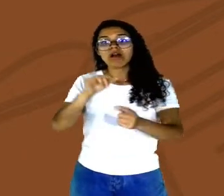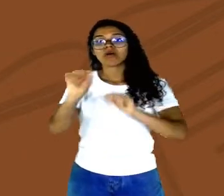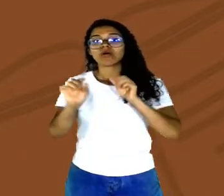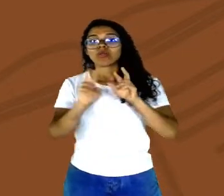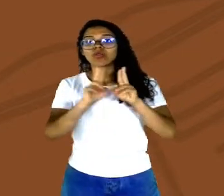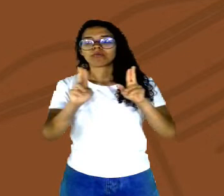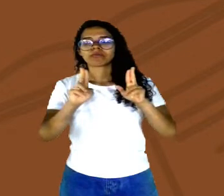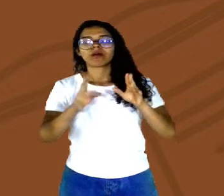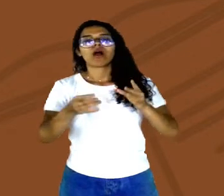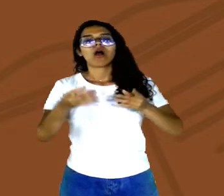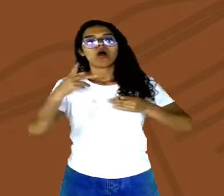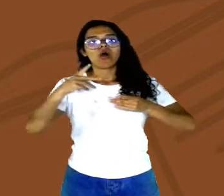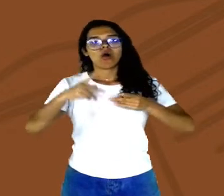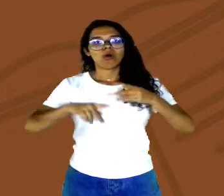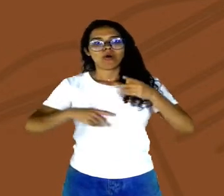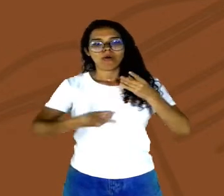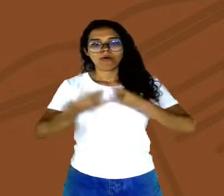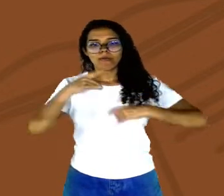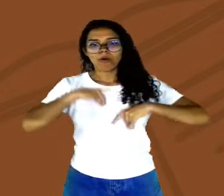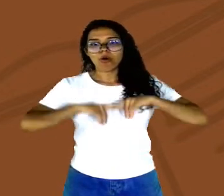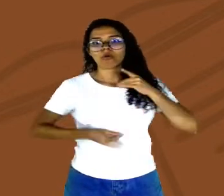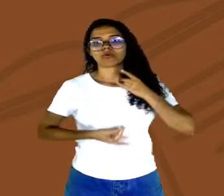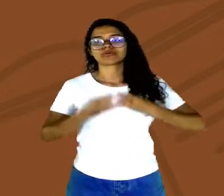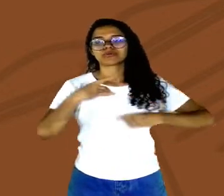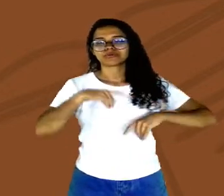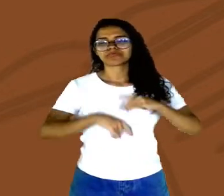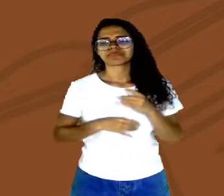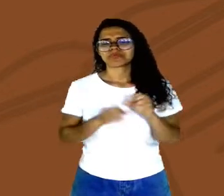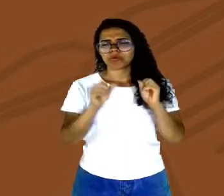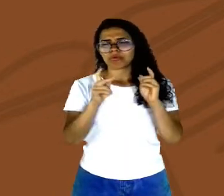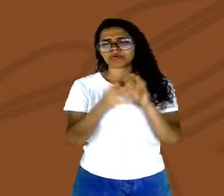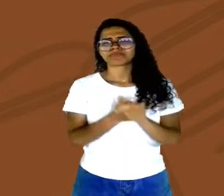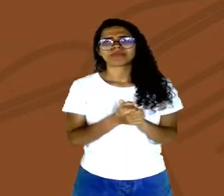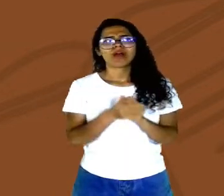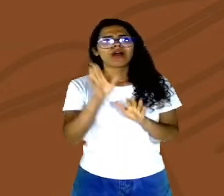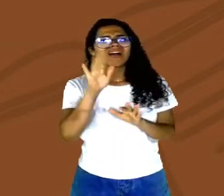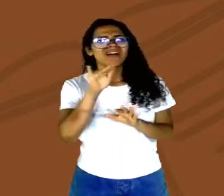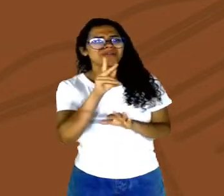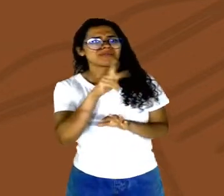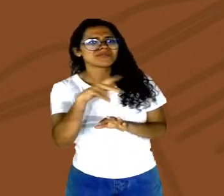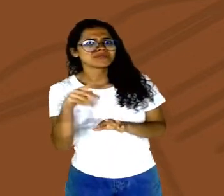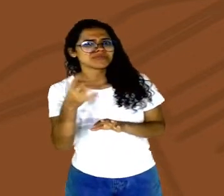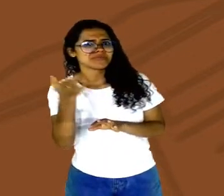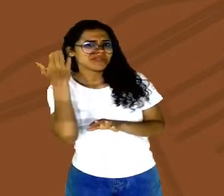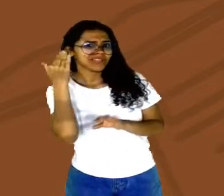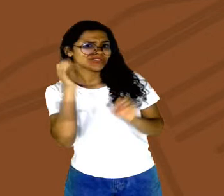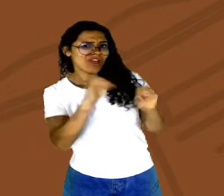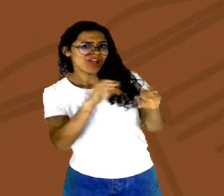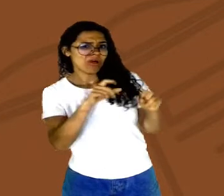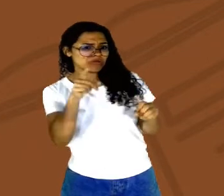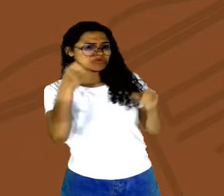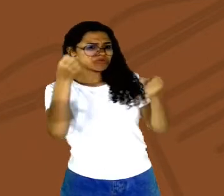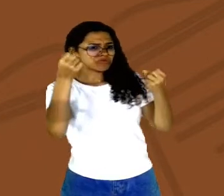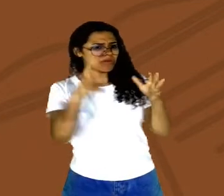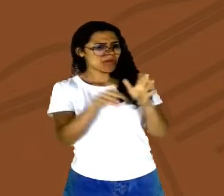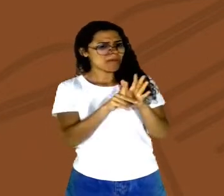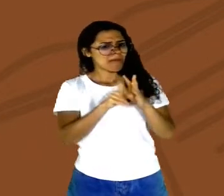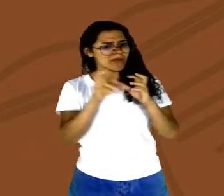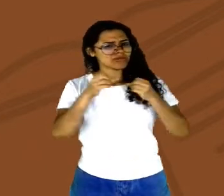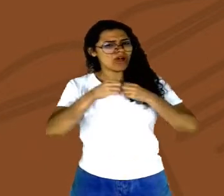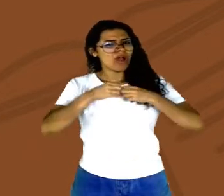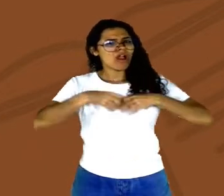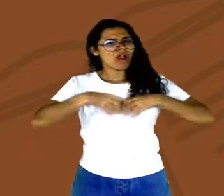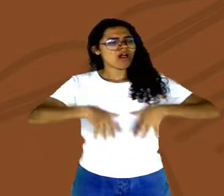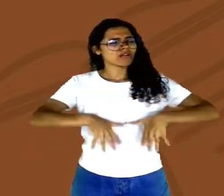chamadas de hormônios. Ok. Ô professor, na última aula, o senhor também falou um pouco sobre essas glândulas.